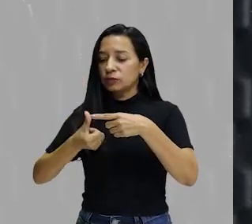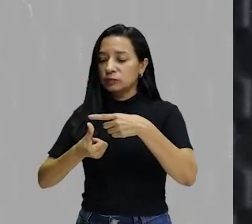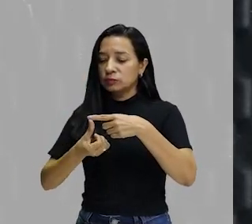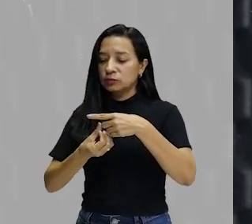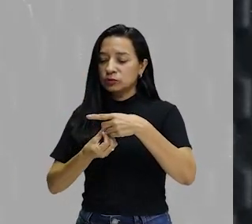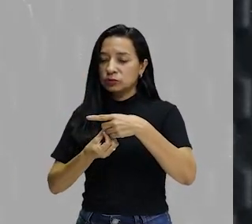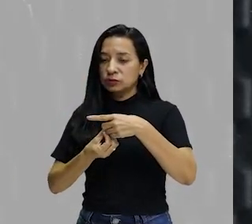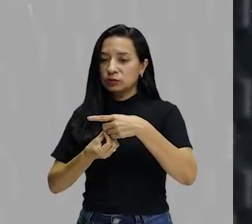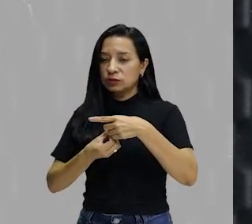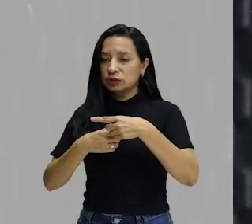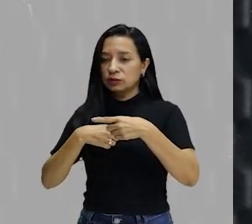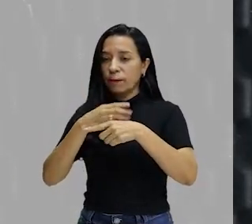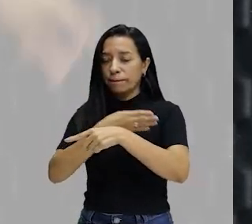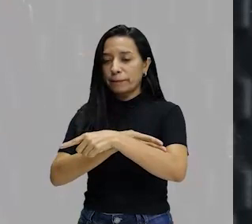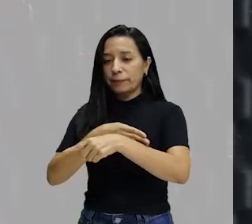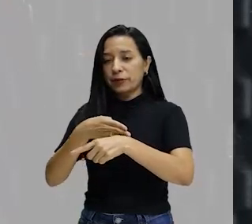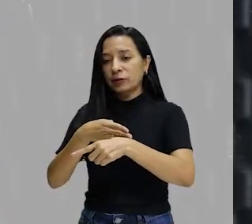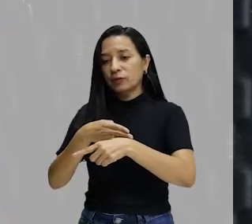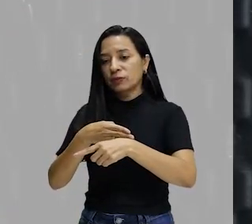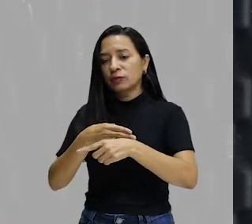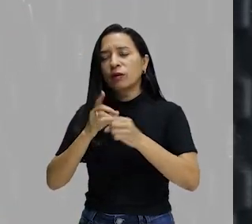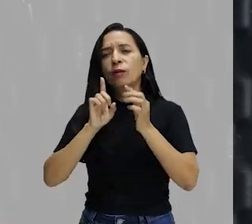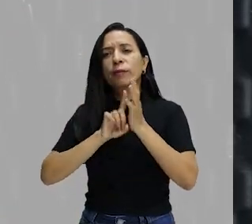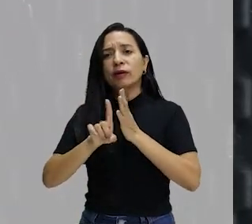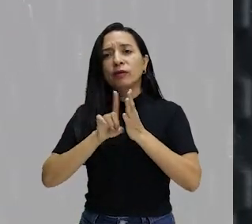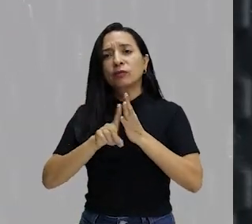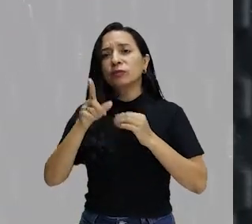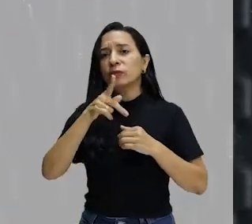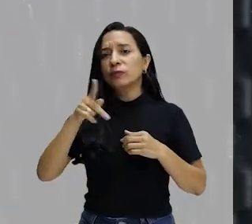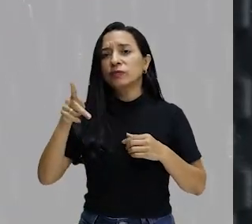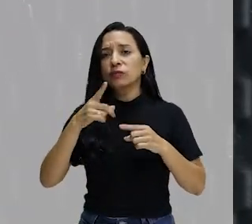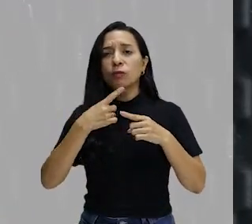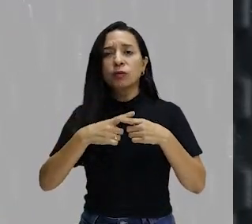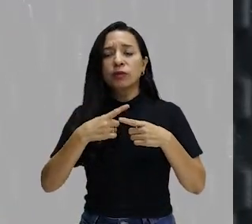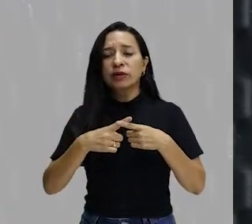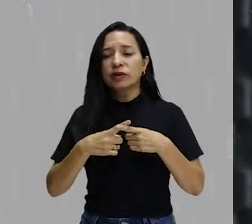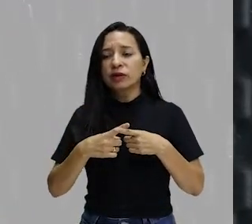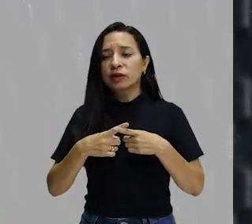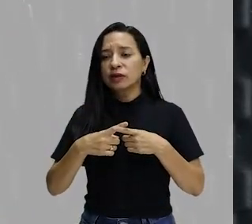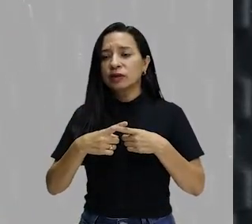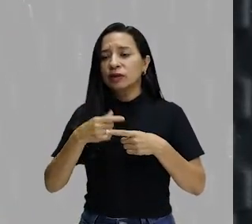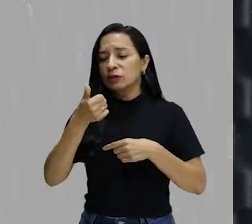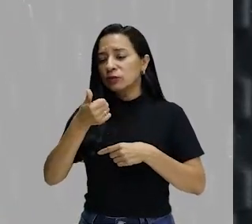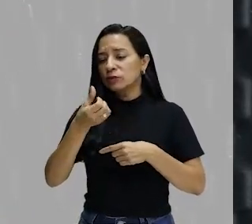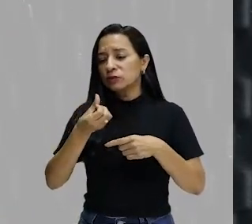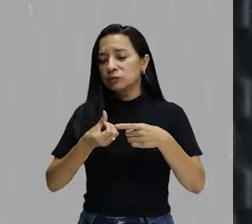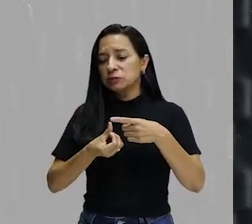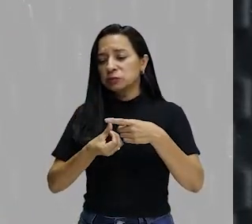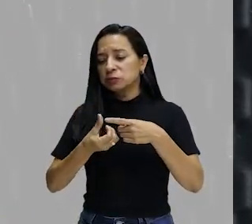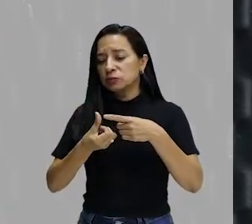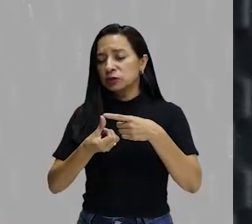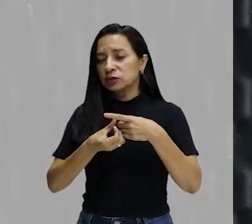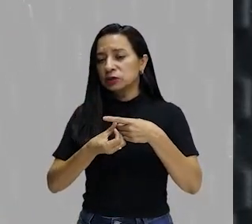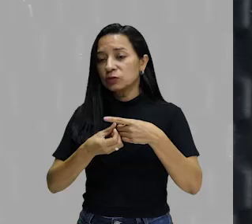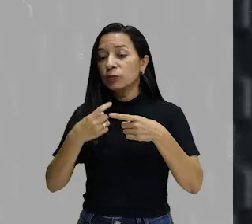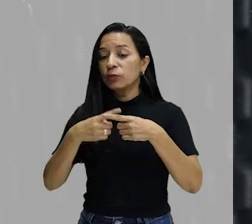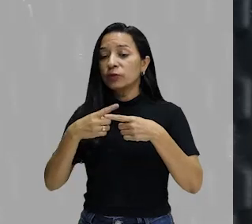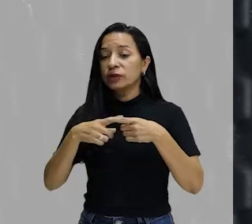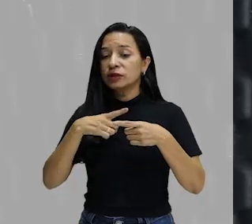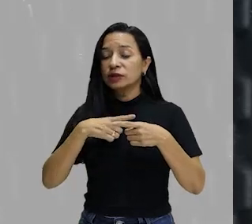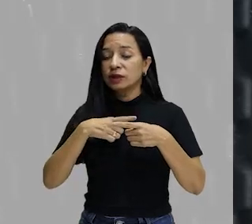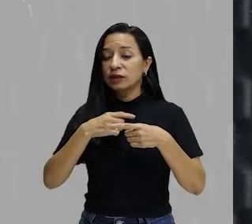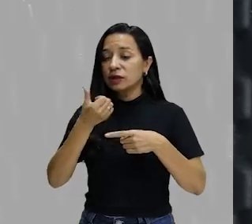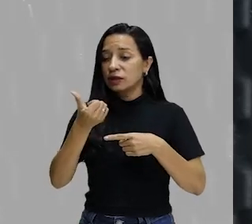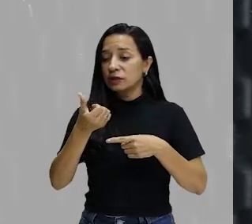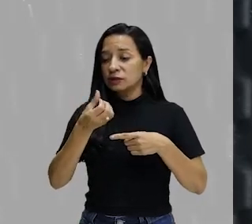serão indivíduos brancos. Aí você me pergunta, por que sobre 16? Porque aqui são 16 combinações que